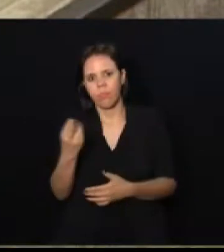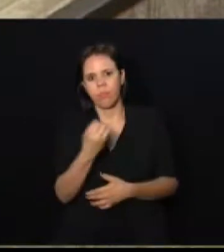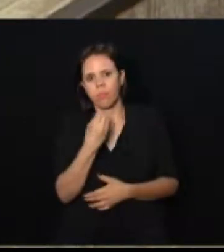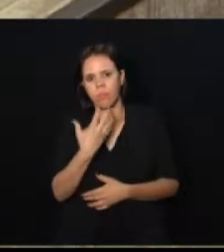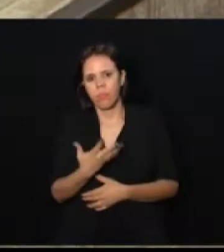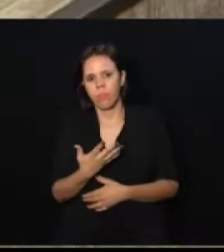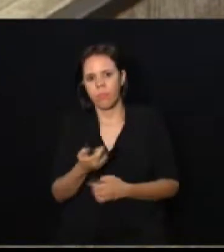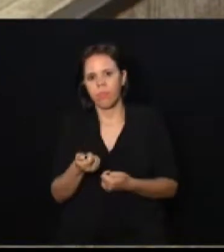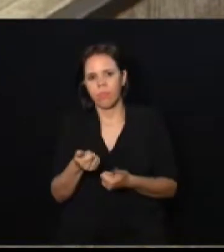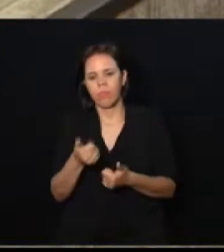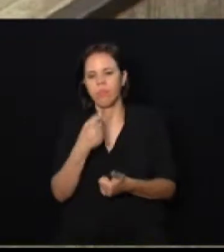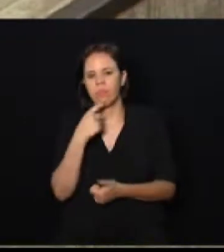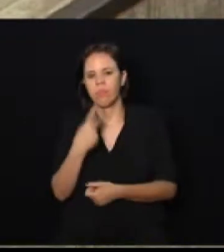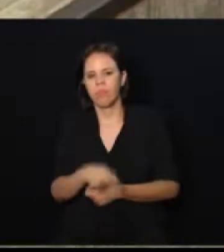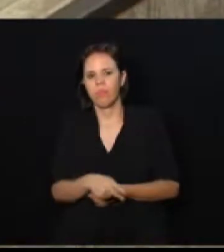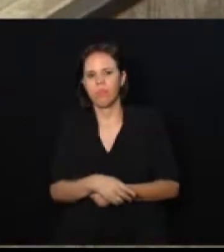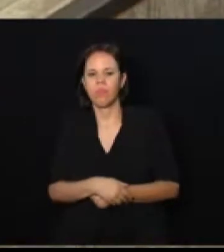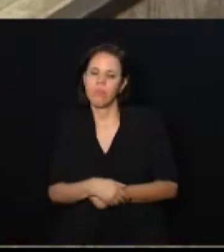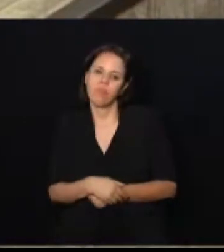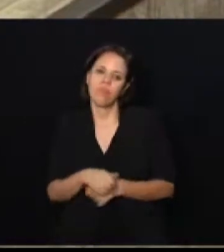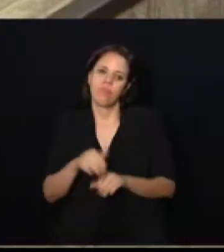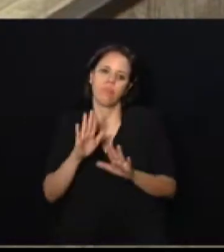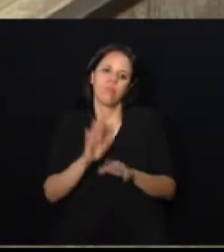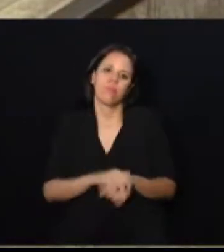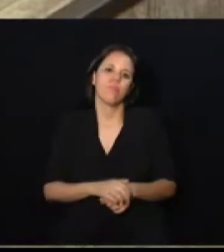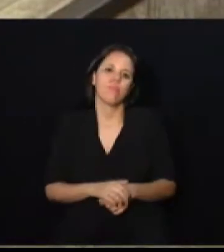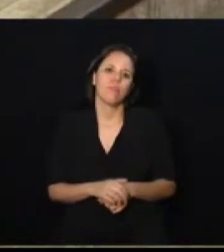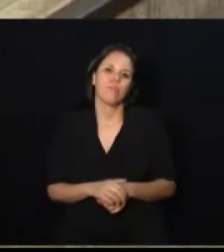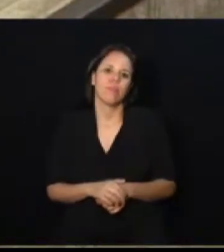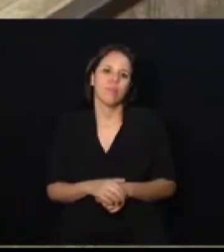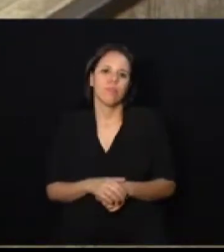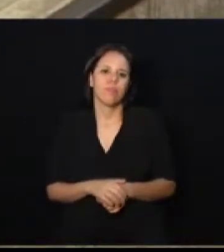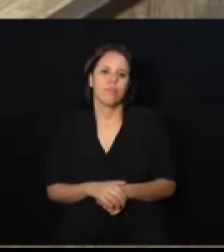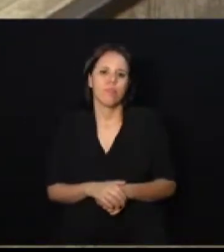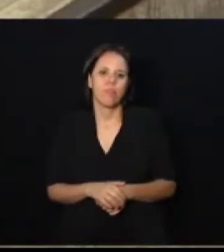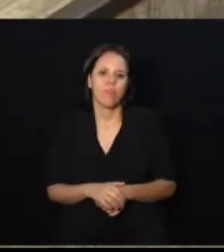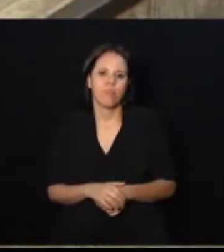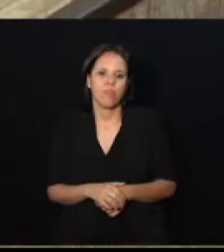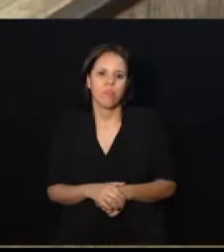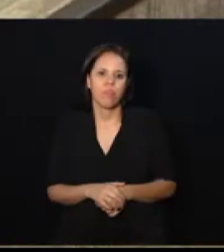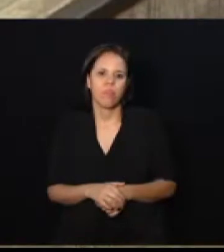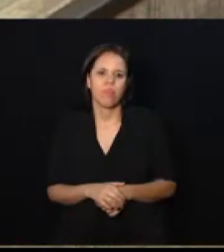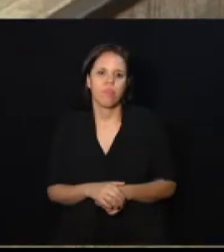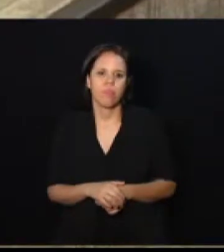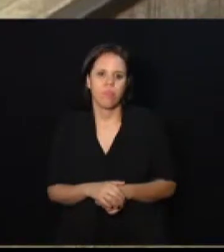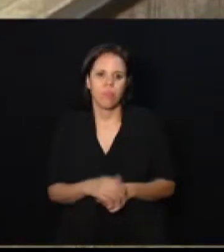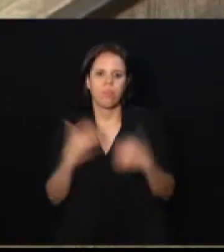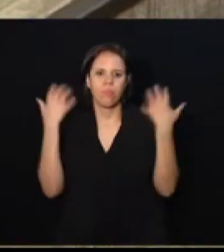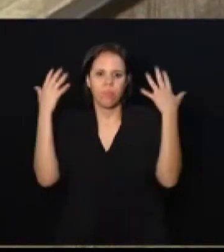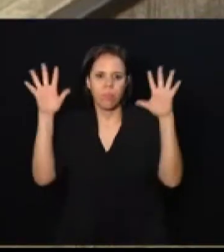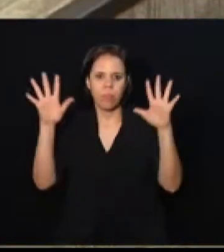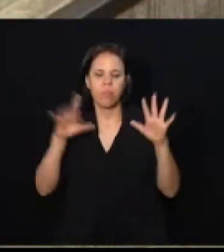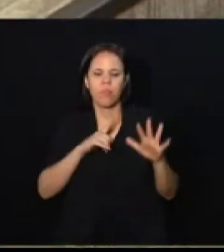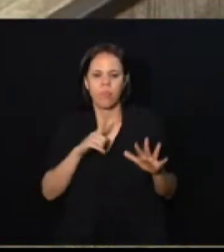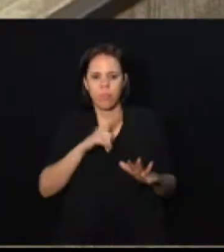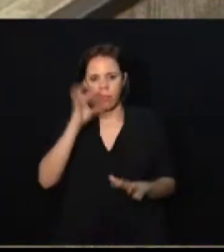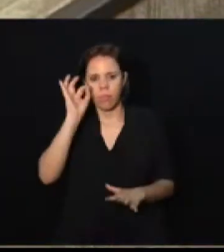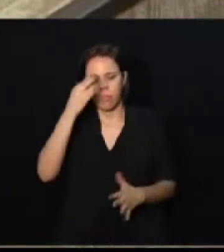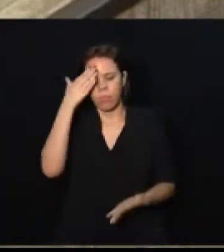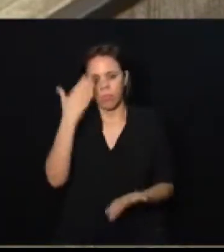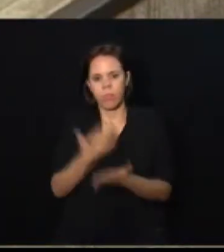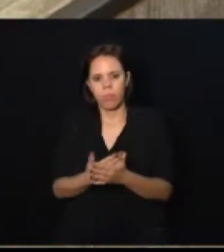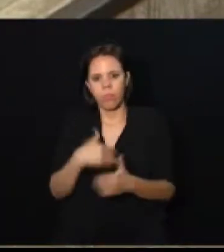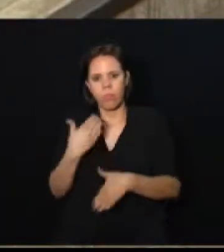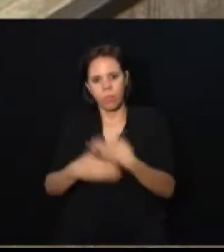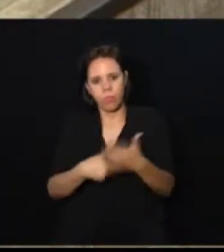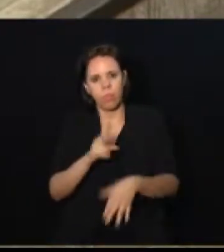trará realmente para campinas uma mais uma mais uma grande ação mais um grande evento que eu tenho certeza que a